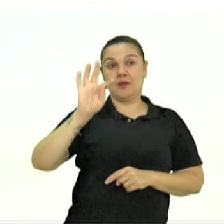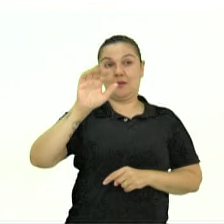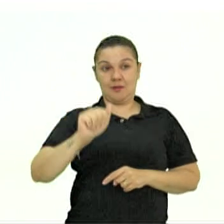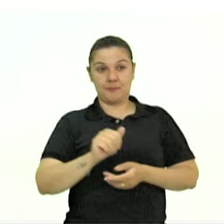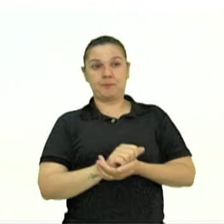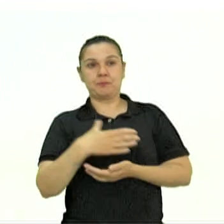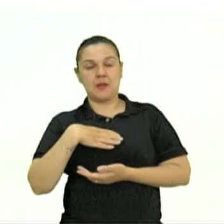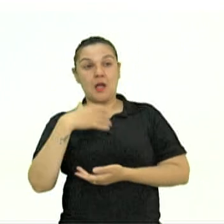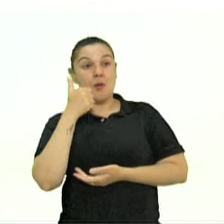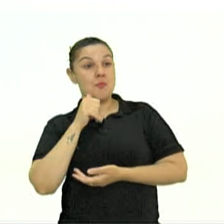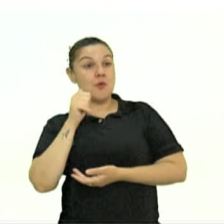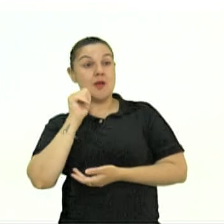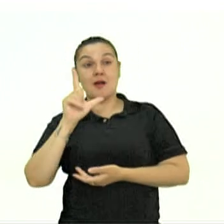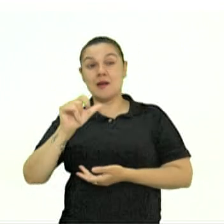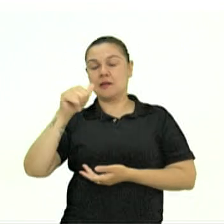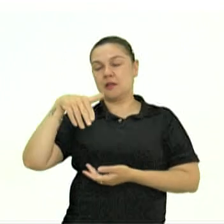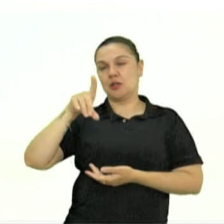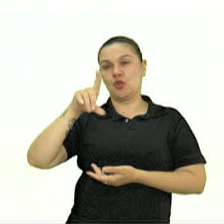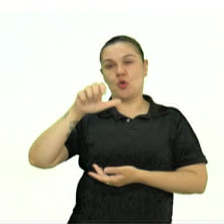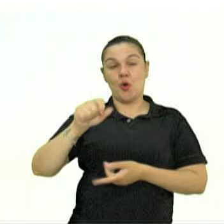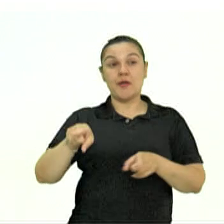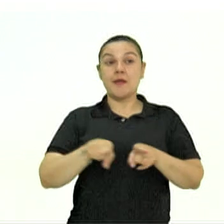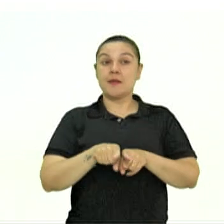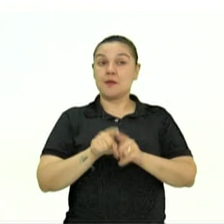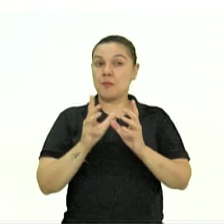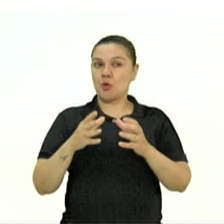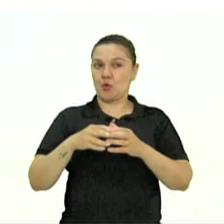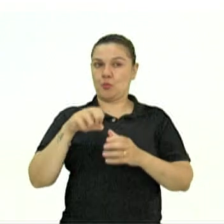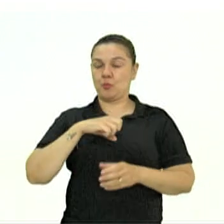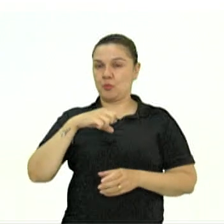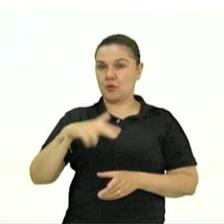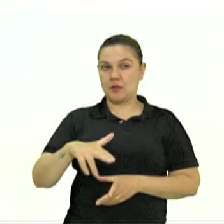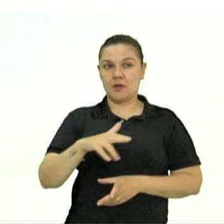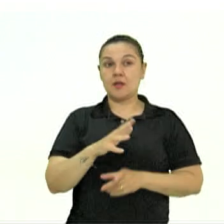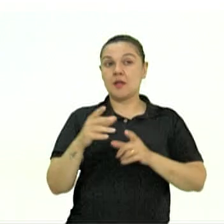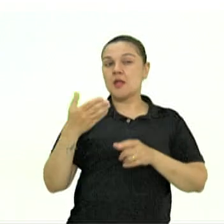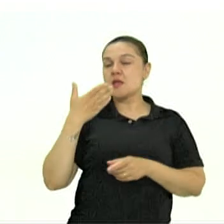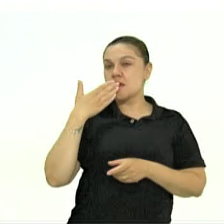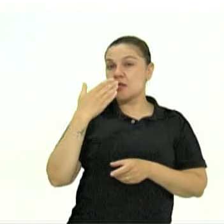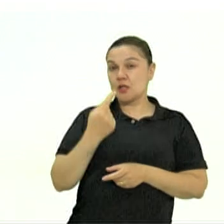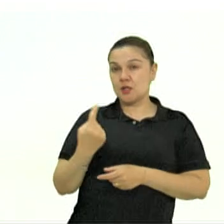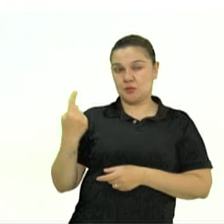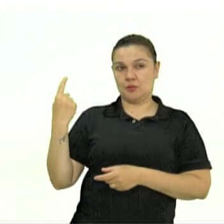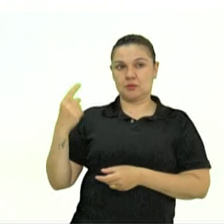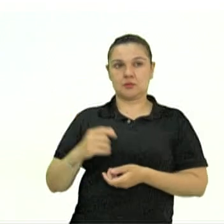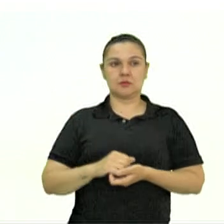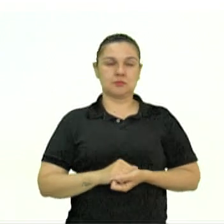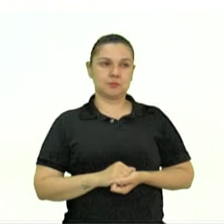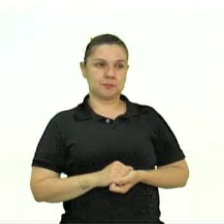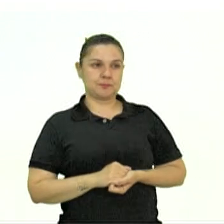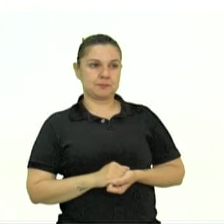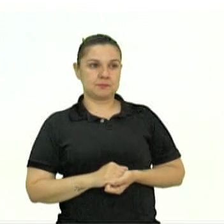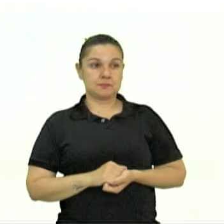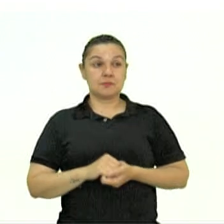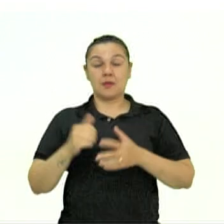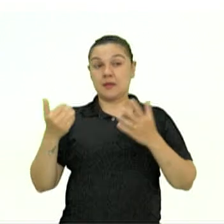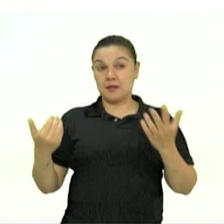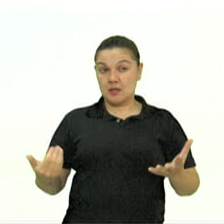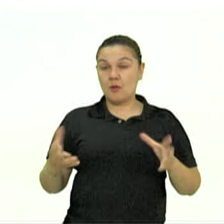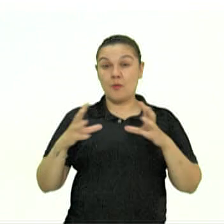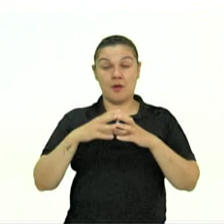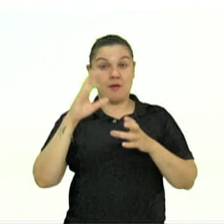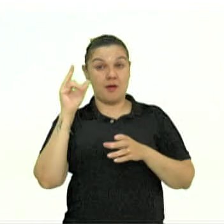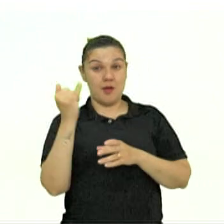o português Gomes Freires de Andrade e os indígenas, Cepé, Cacambo e Tatu Guaçu. Então,